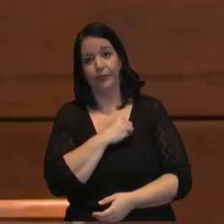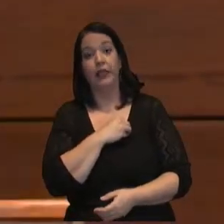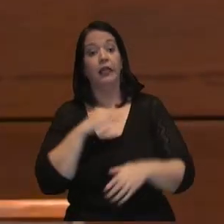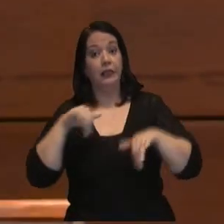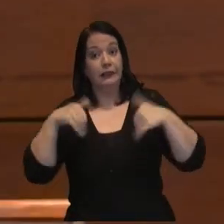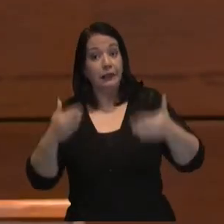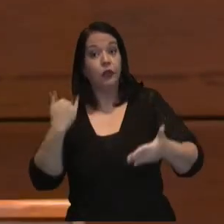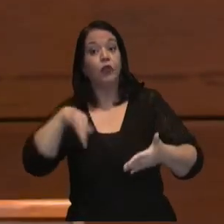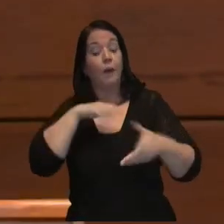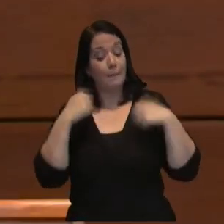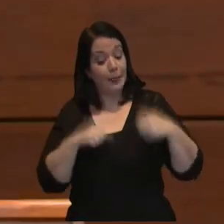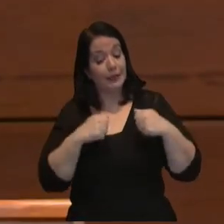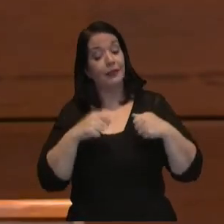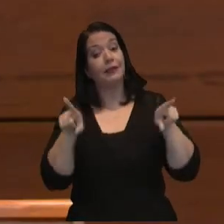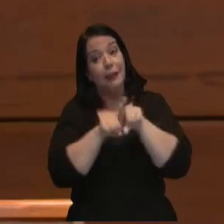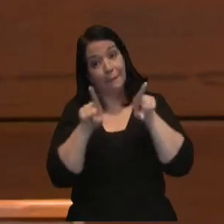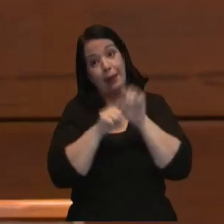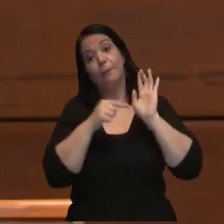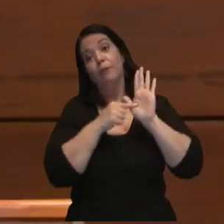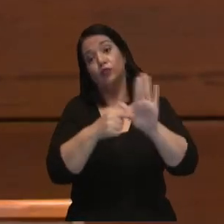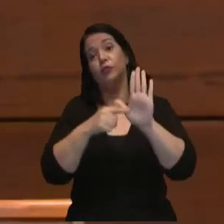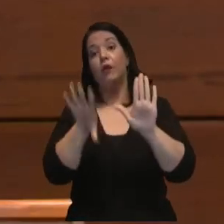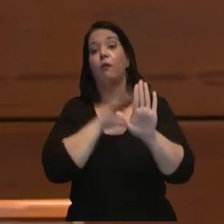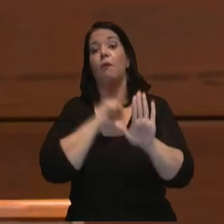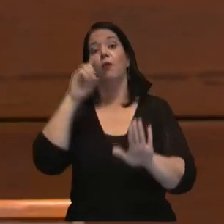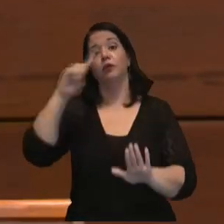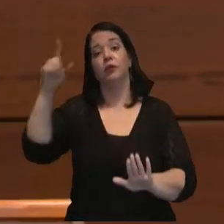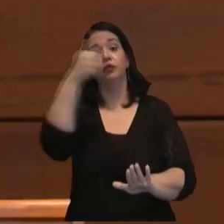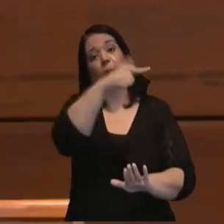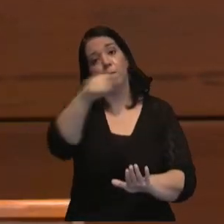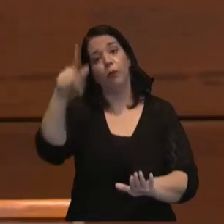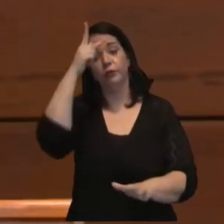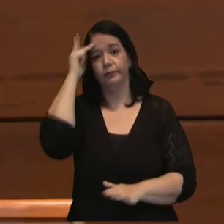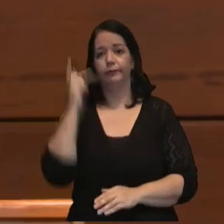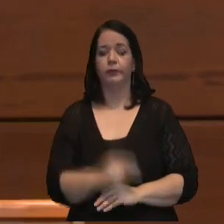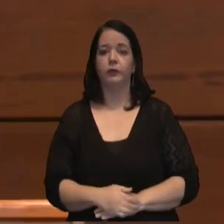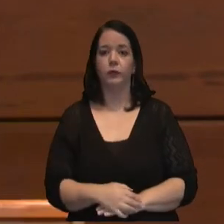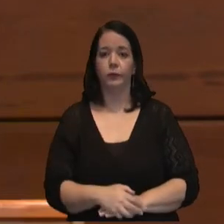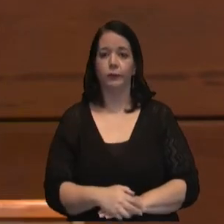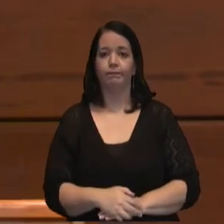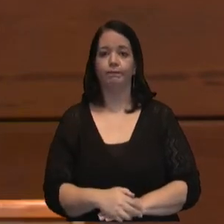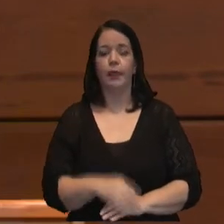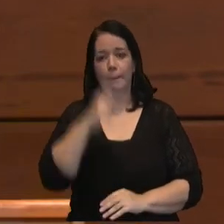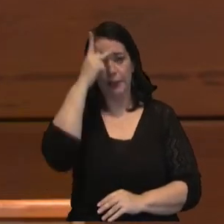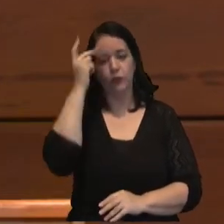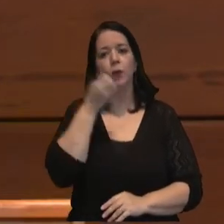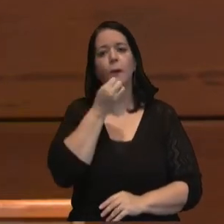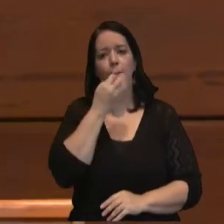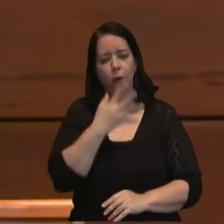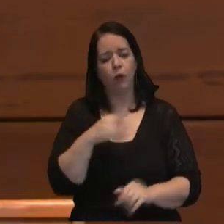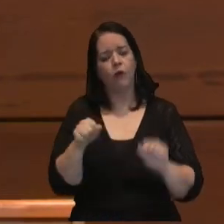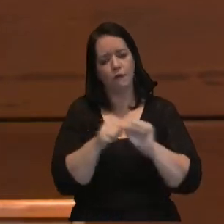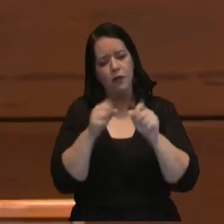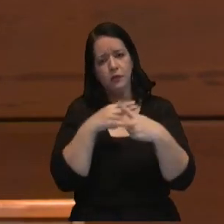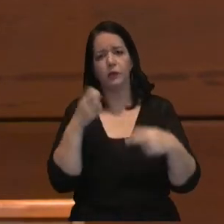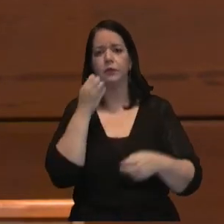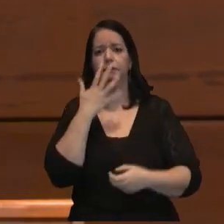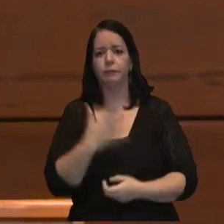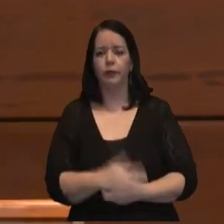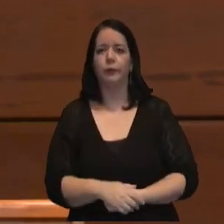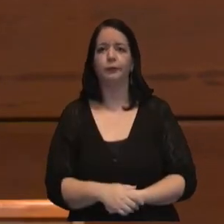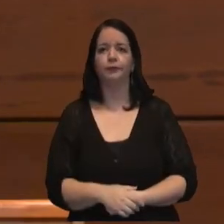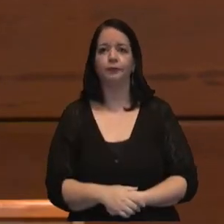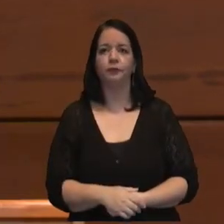assim. Diz a palavra de Deus que o rei, então, por ordem do profeta